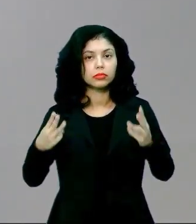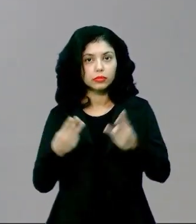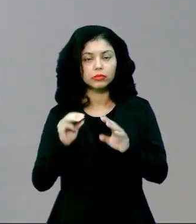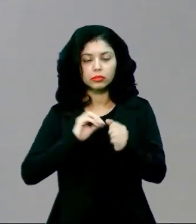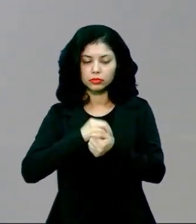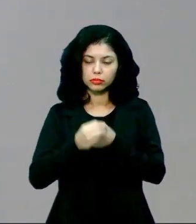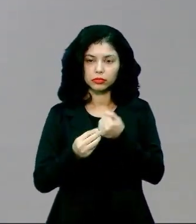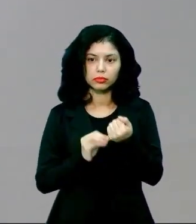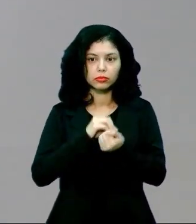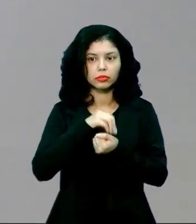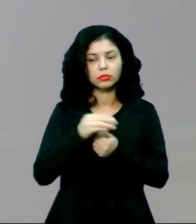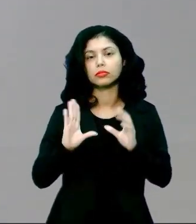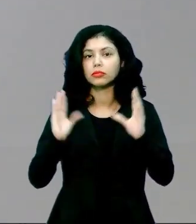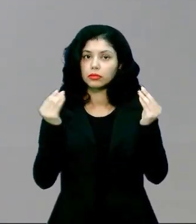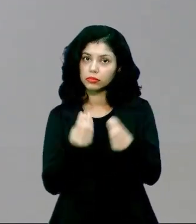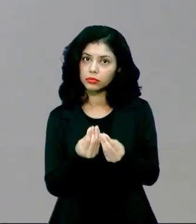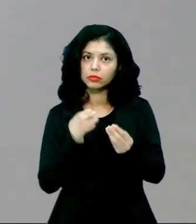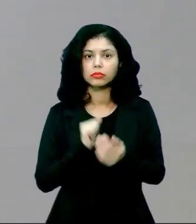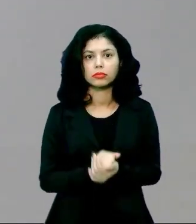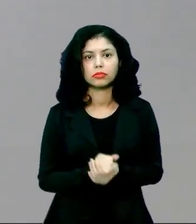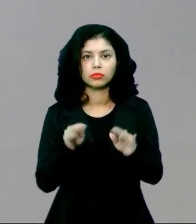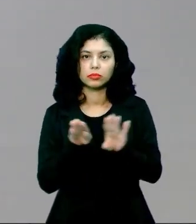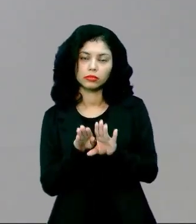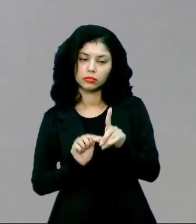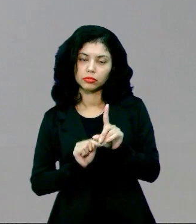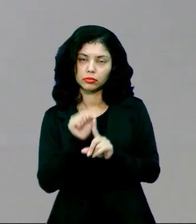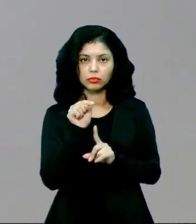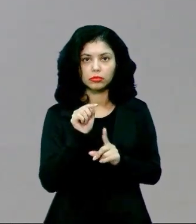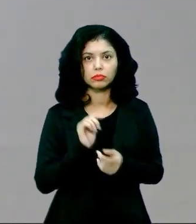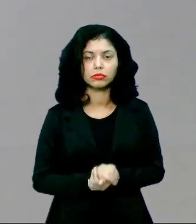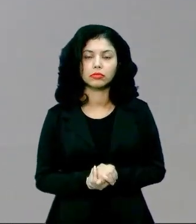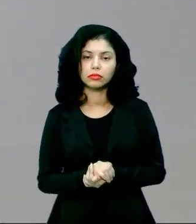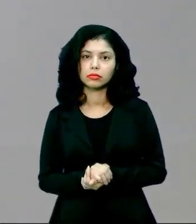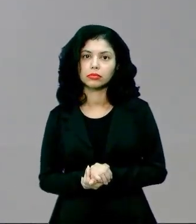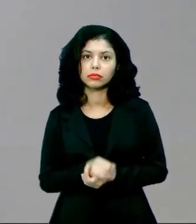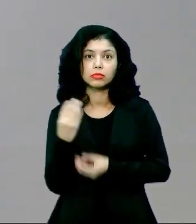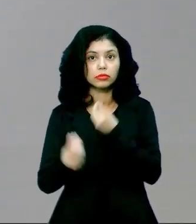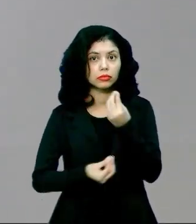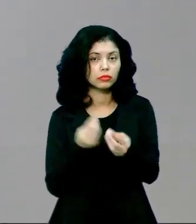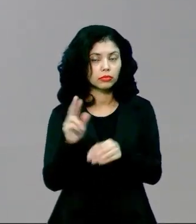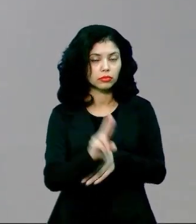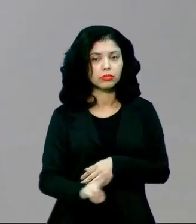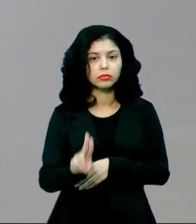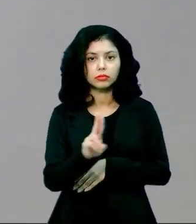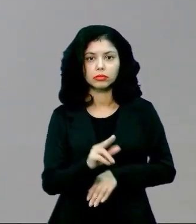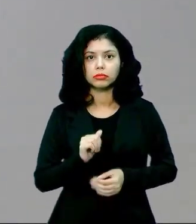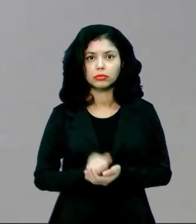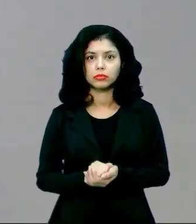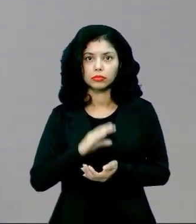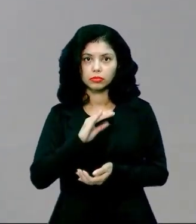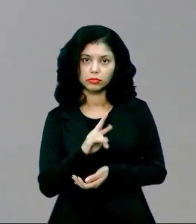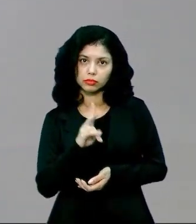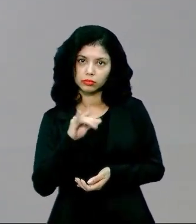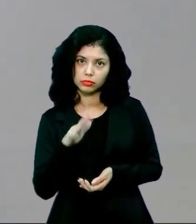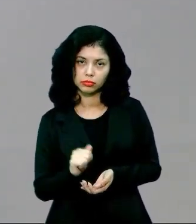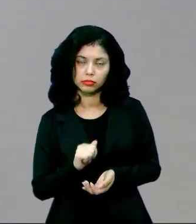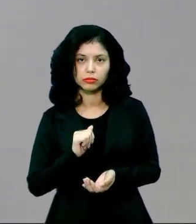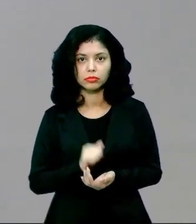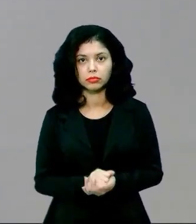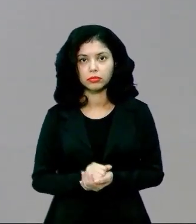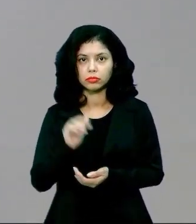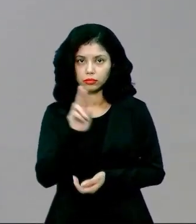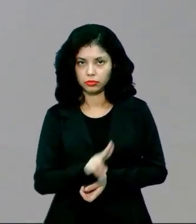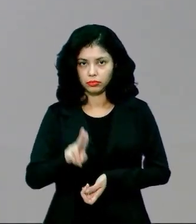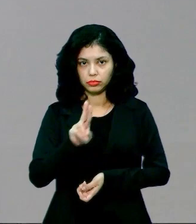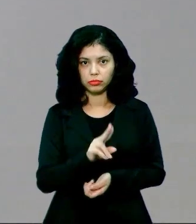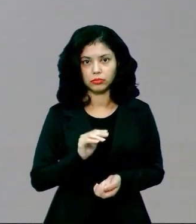massa molecular da substância em questão e eu tenho o volume daquela solução. Então, como que eu utilizo essa concentração? Essa concentração